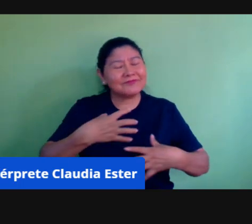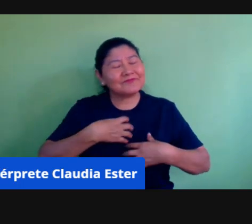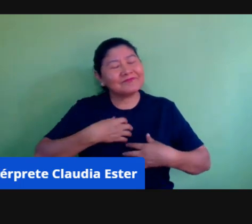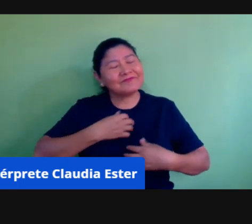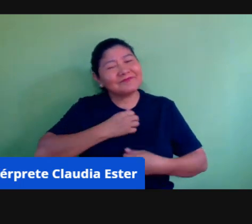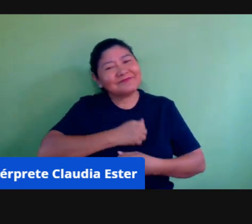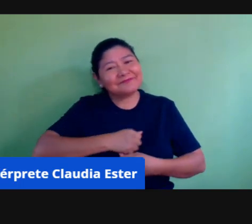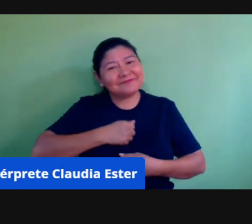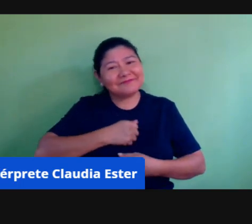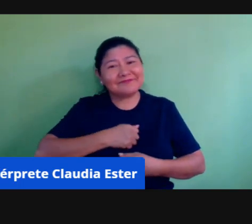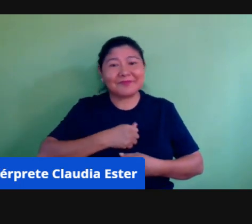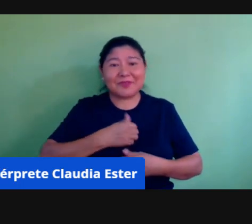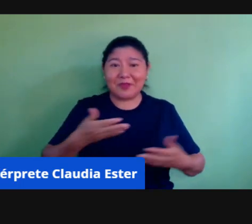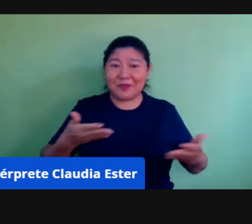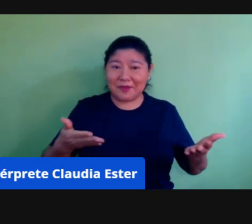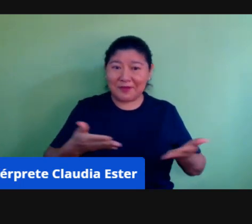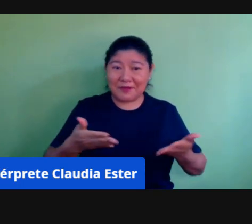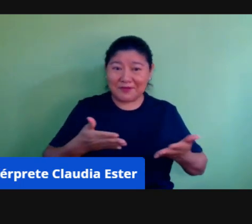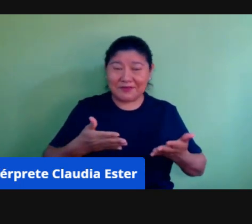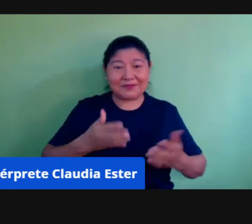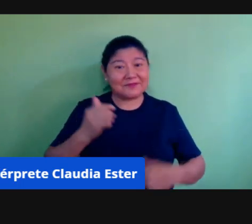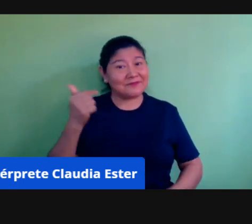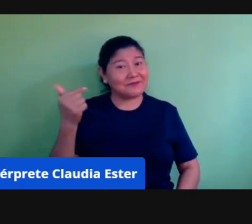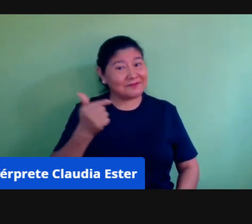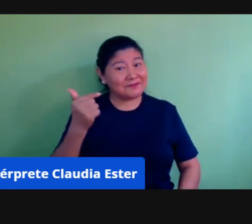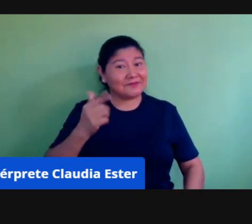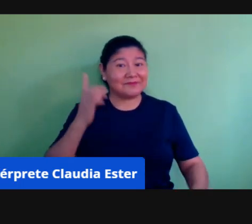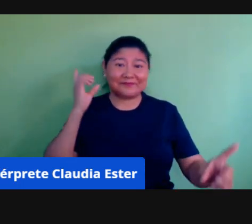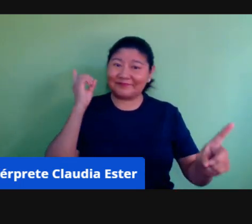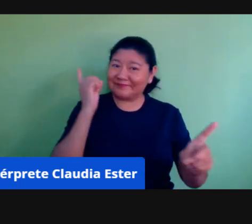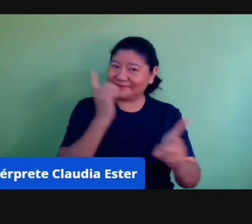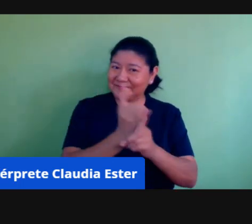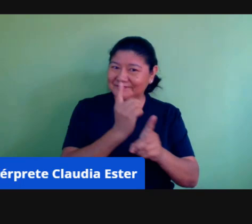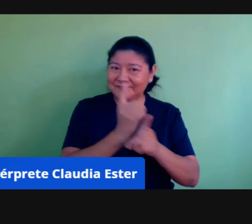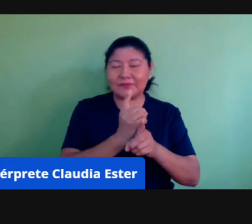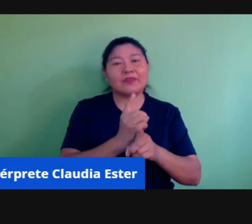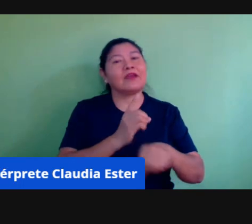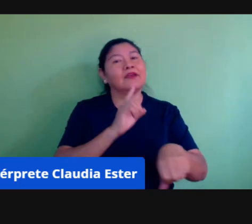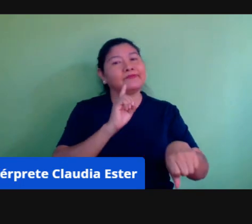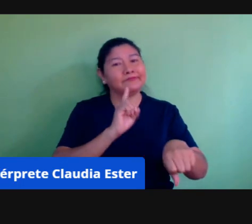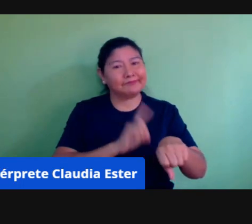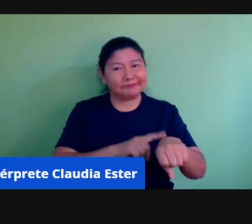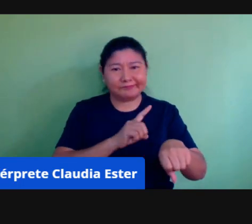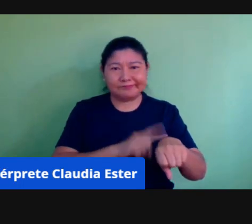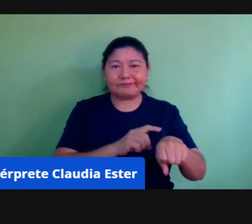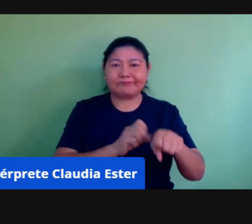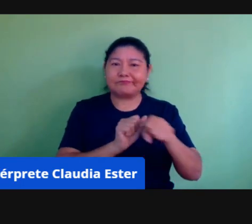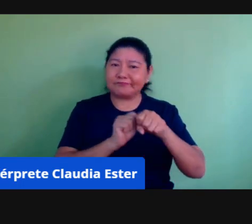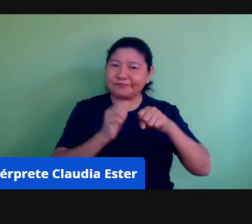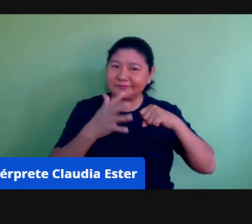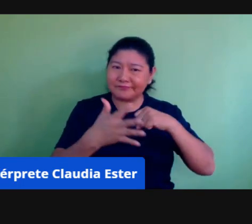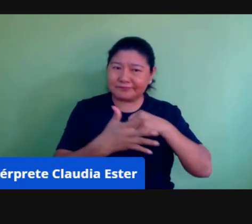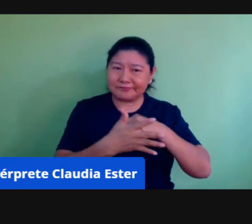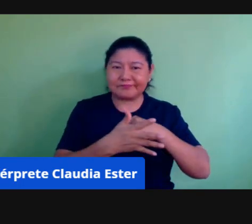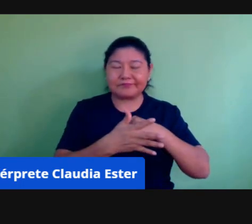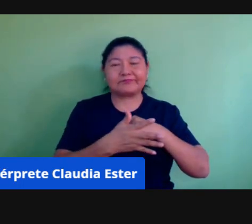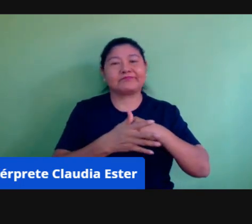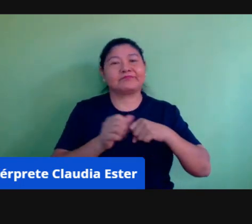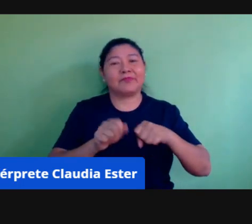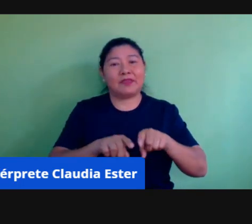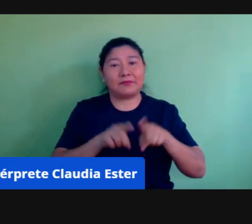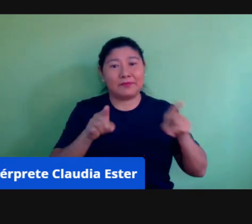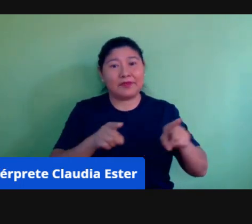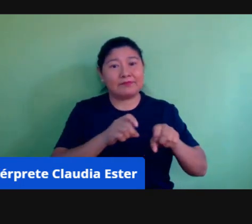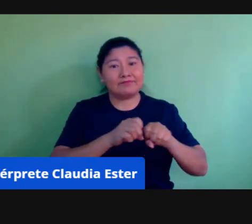pela segunda vez, ainda nesse sistema remoto, ainda estamos distantes, mas